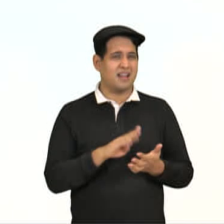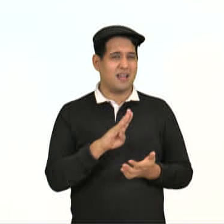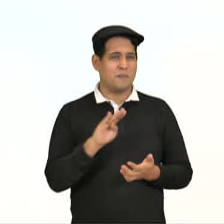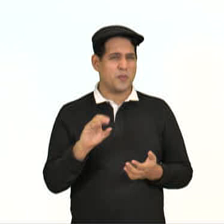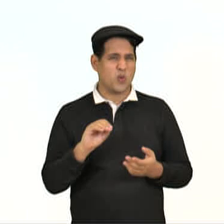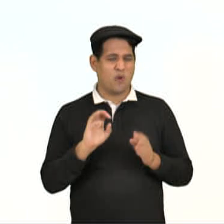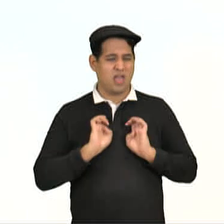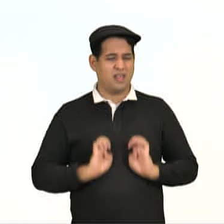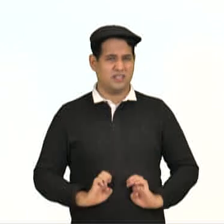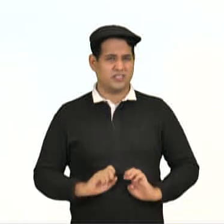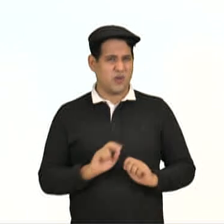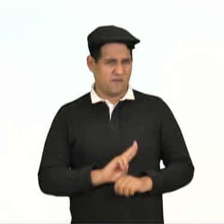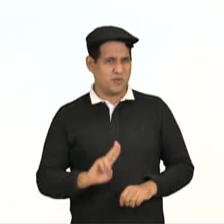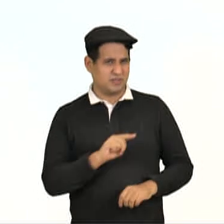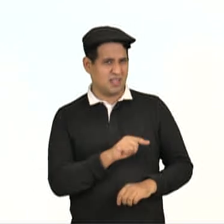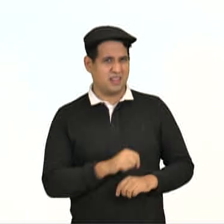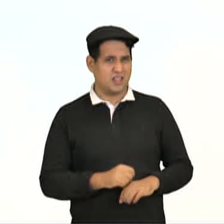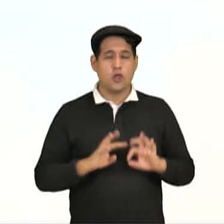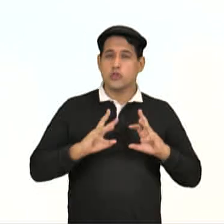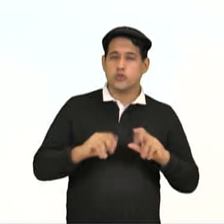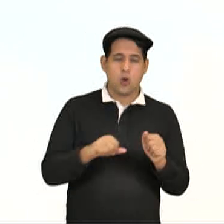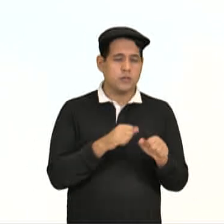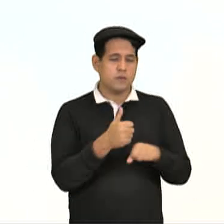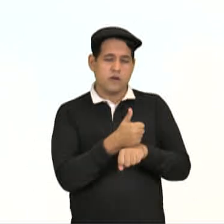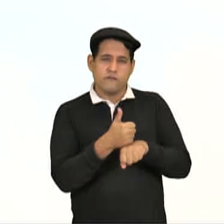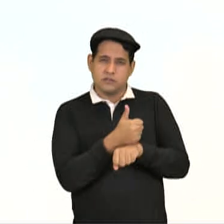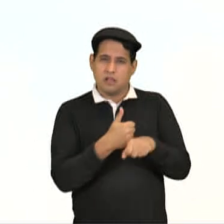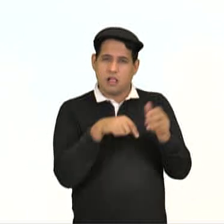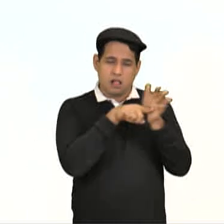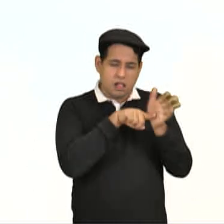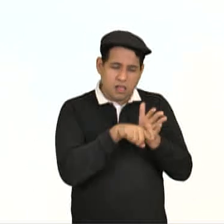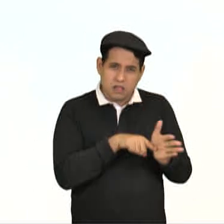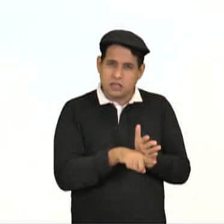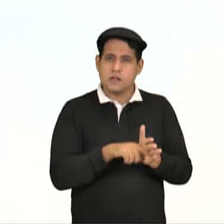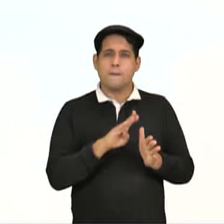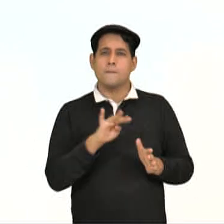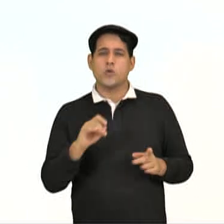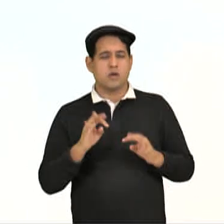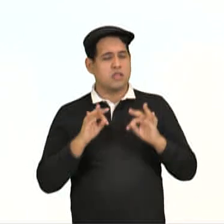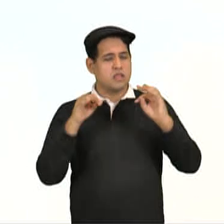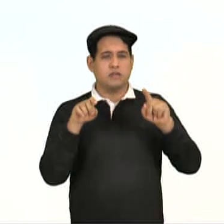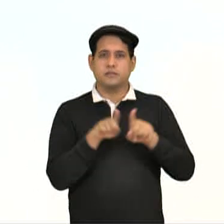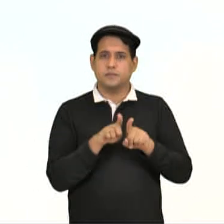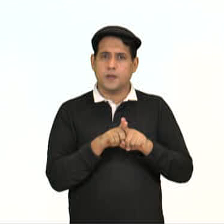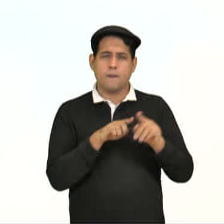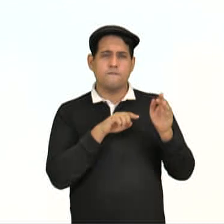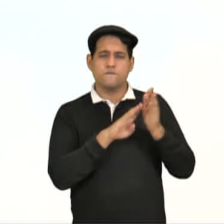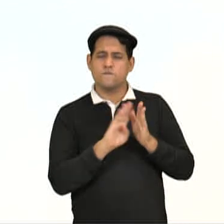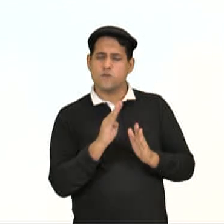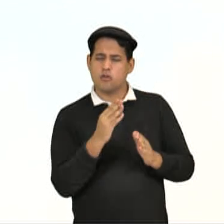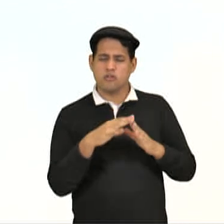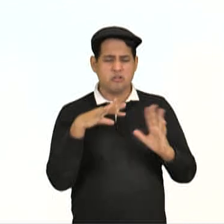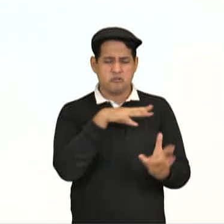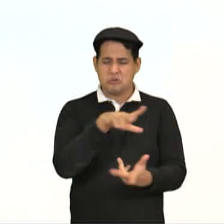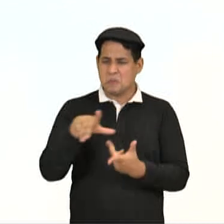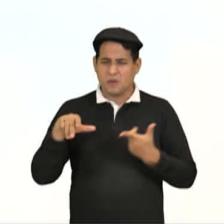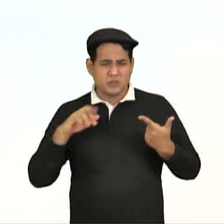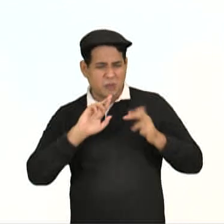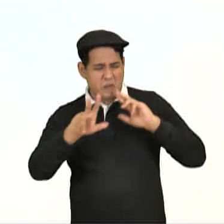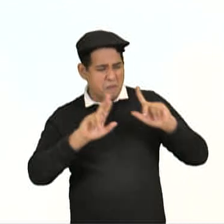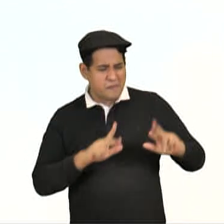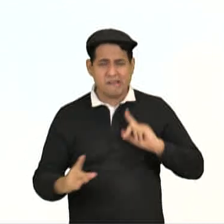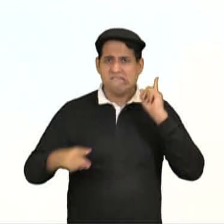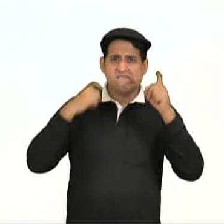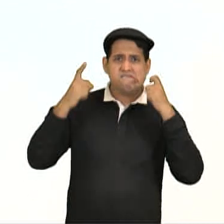bioética foi atuada? Todos os especialistas da área da biotecnologia, da biologia molecular e do mundo inteiro ficaram